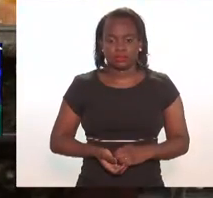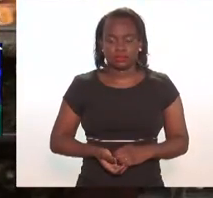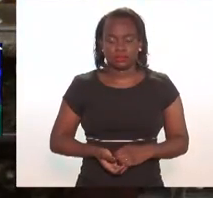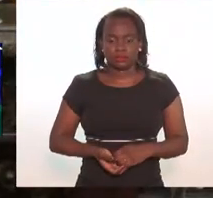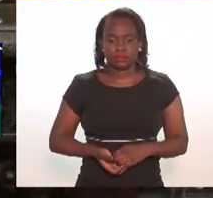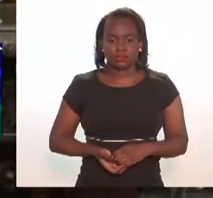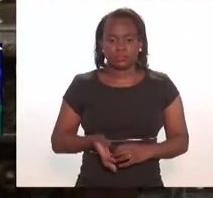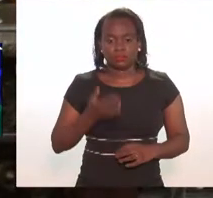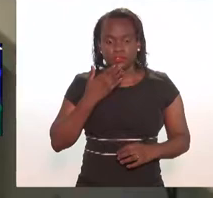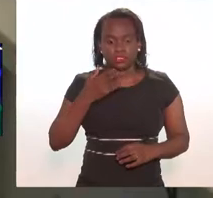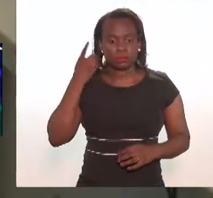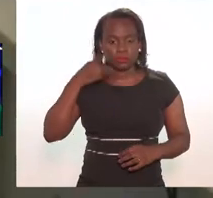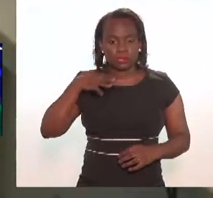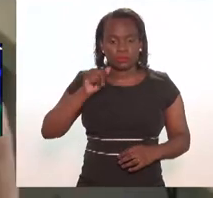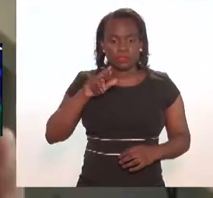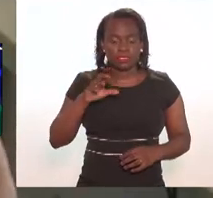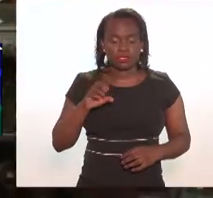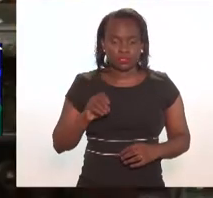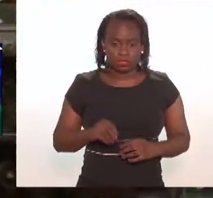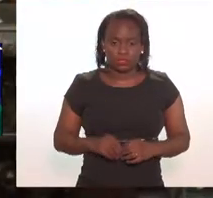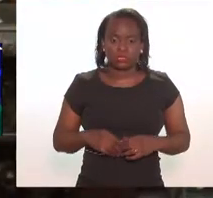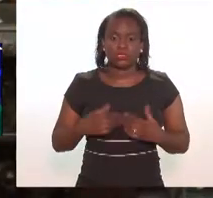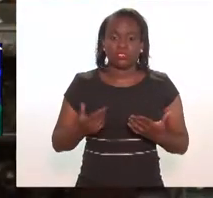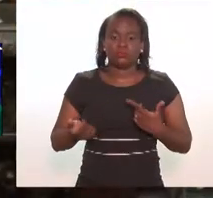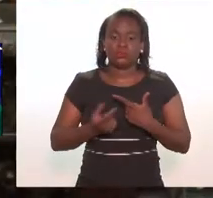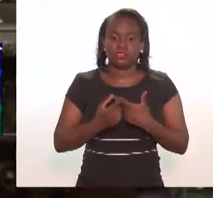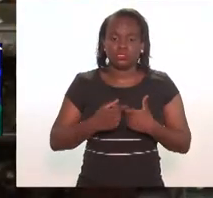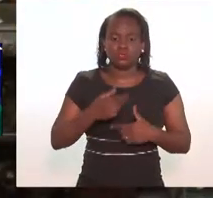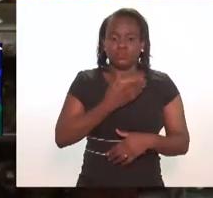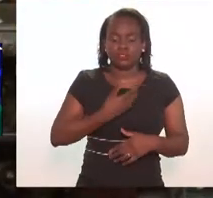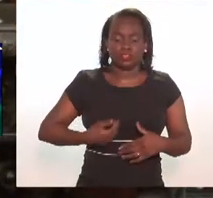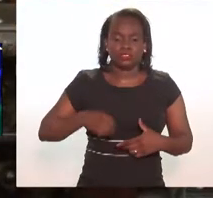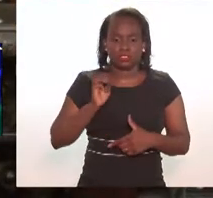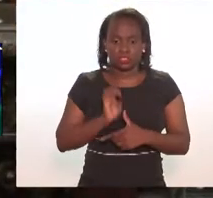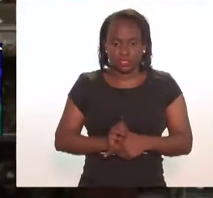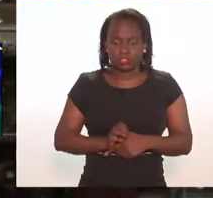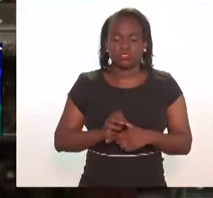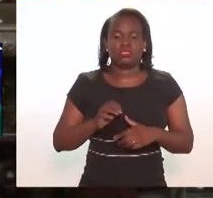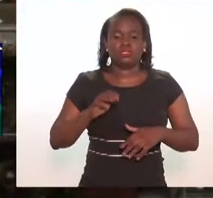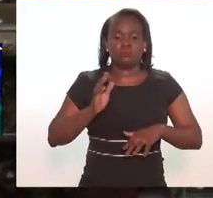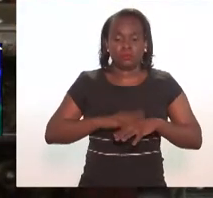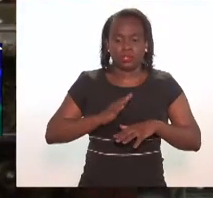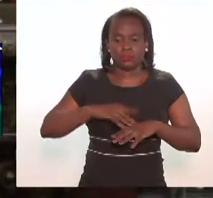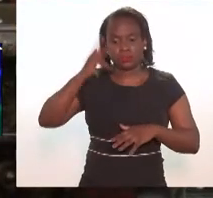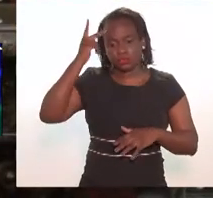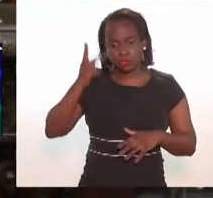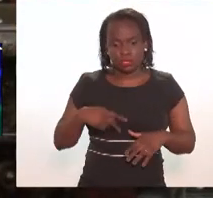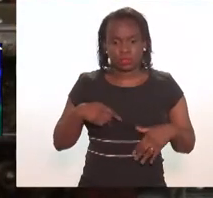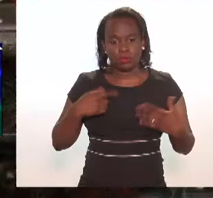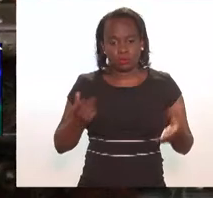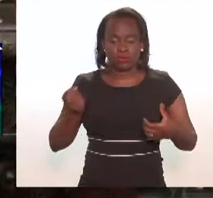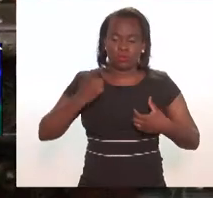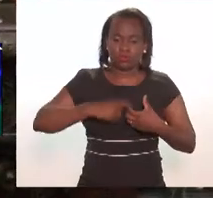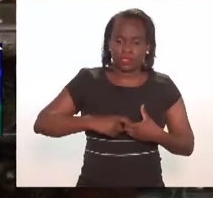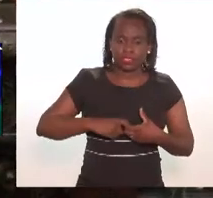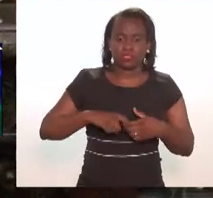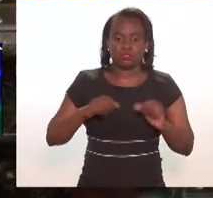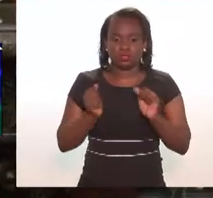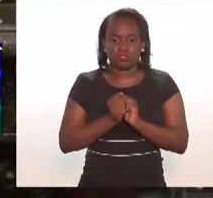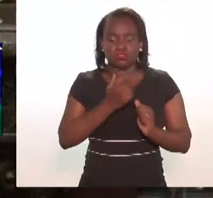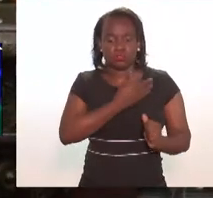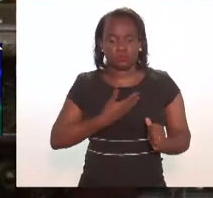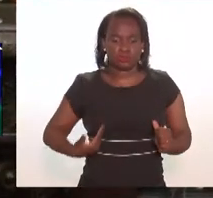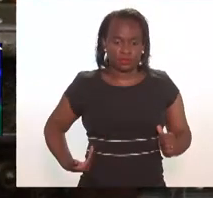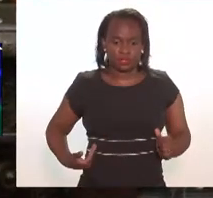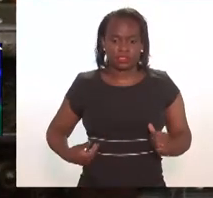Pedi ao deputado Márcio Pacheco... Deputado Poder Executivo Estadual com ações independentes e ou através de convênio com o Poder